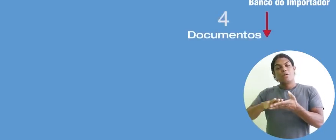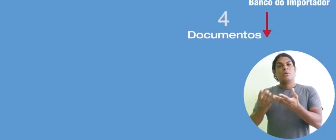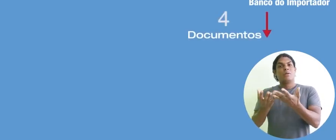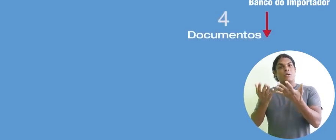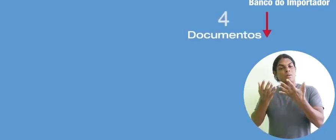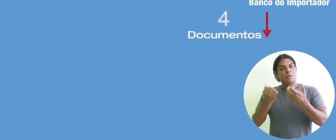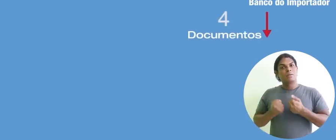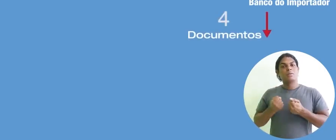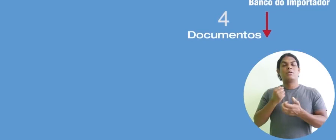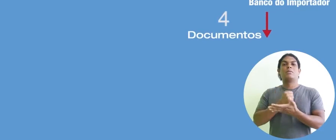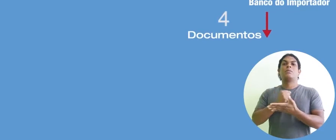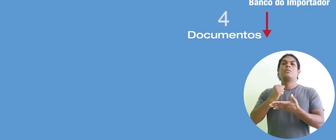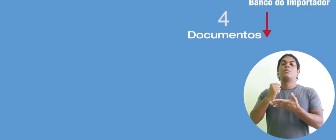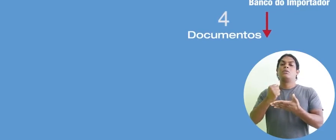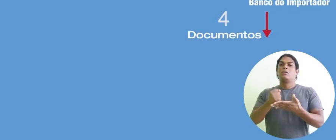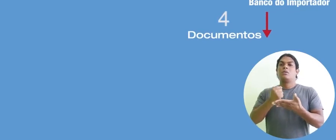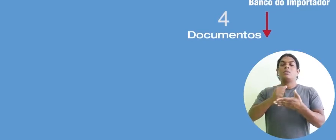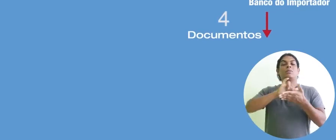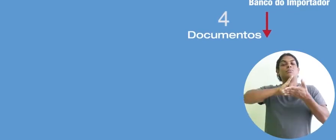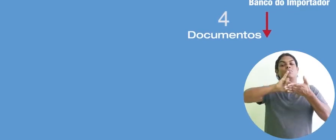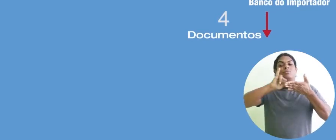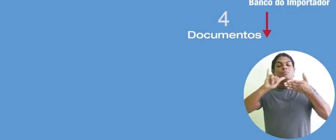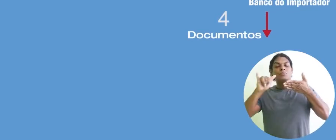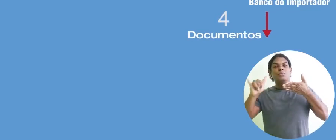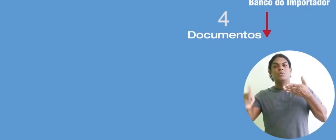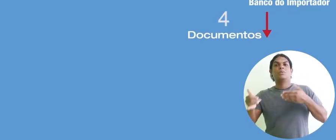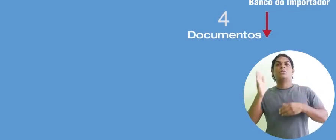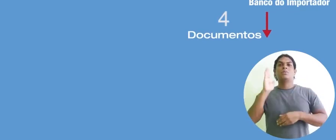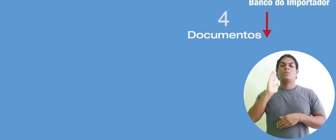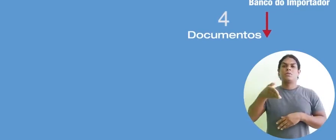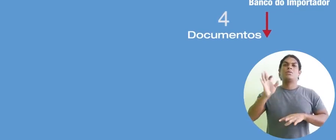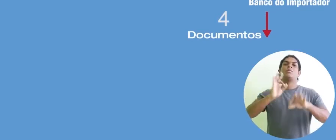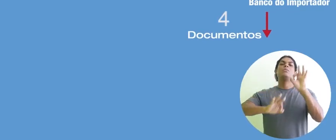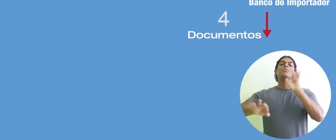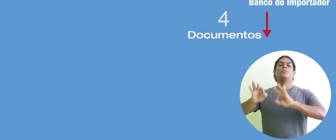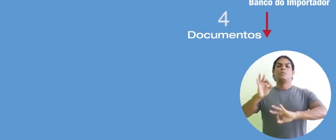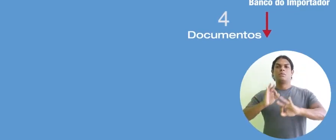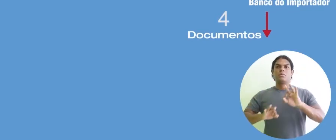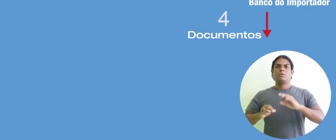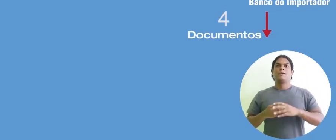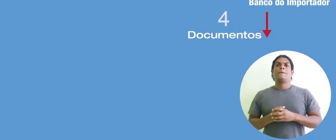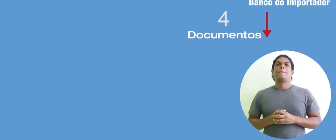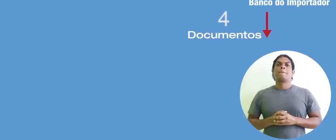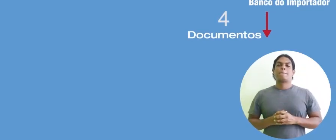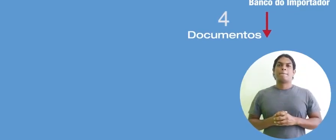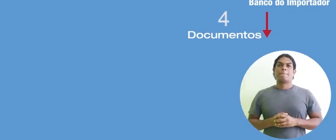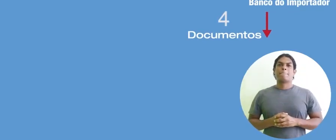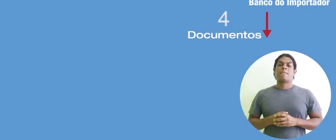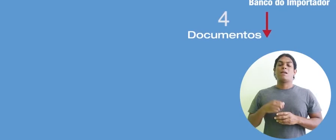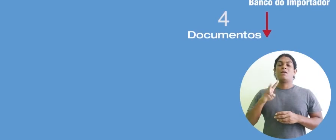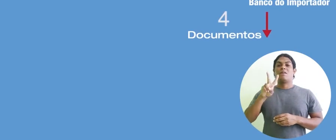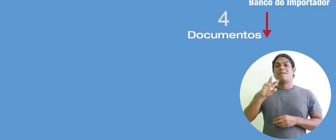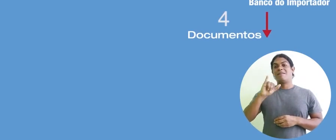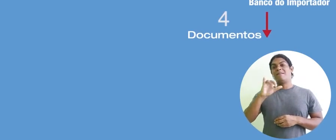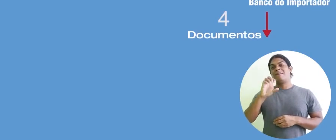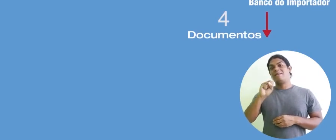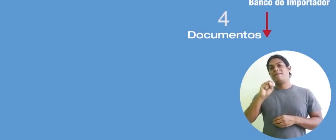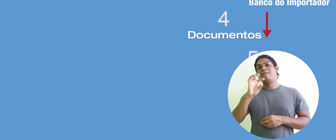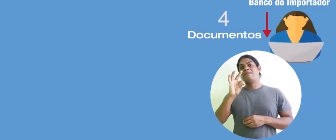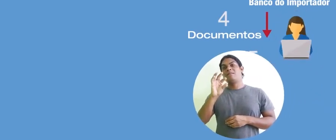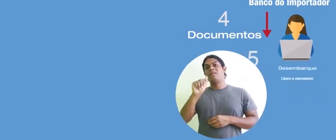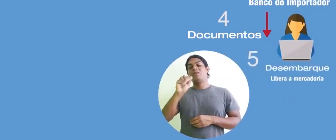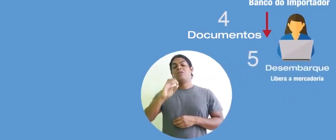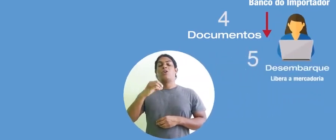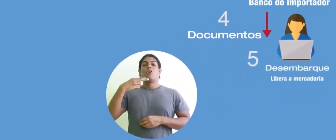documento e avisa ao importador que está à disposição para retirar naquelas duas modalidades, ou à vista ou a prazo.